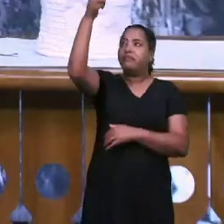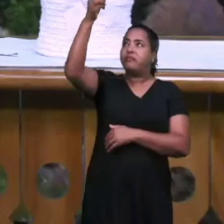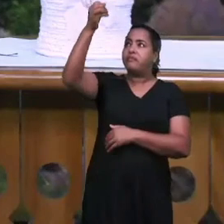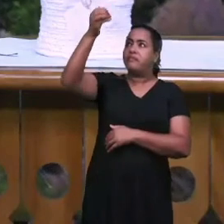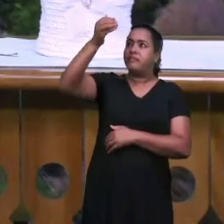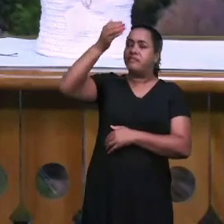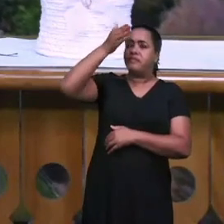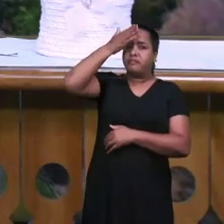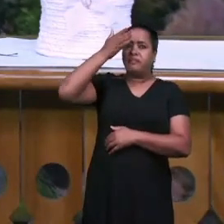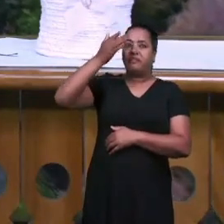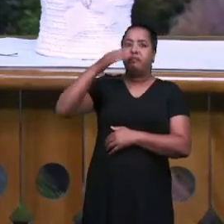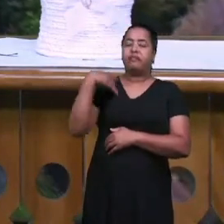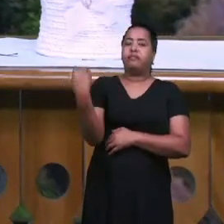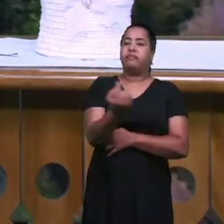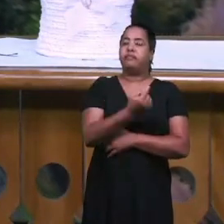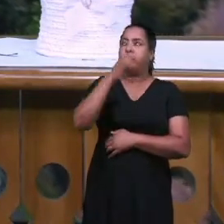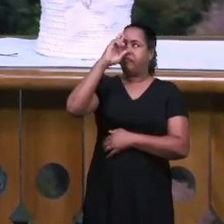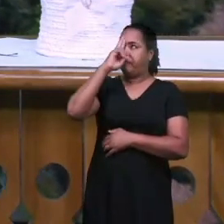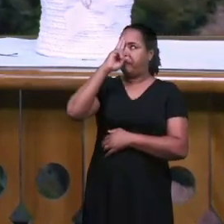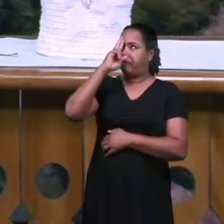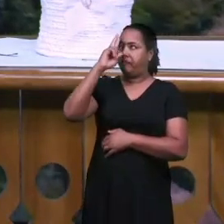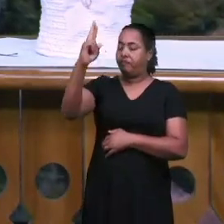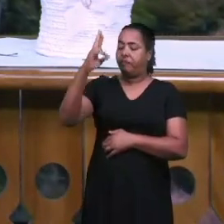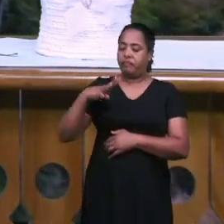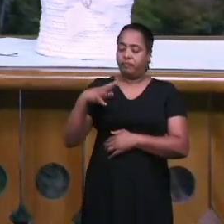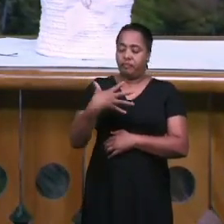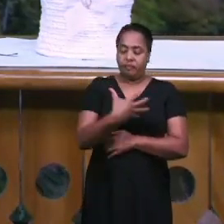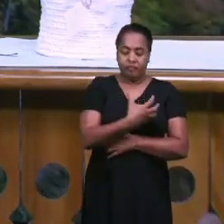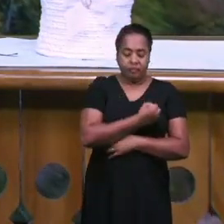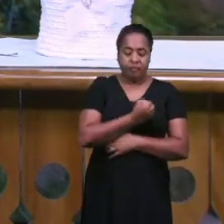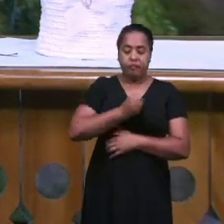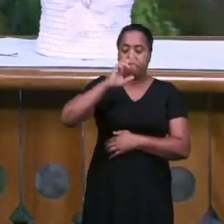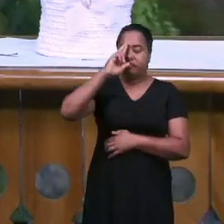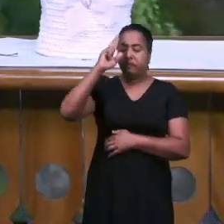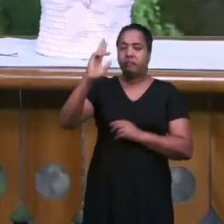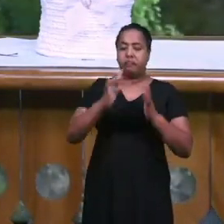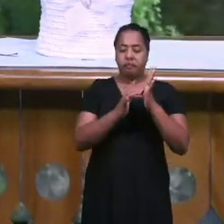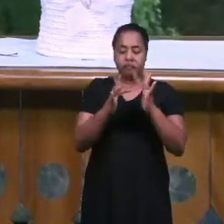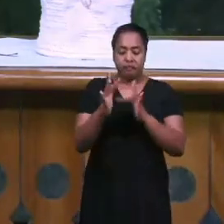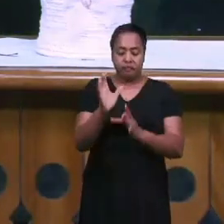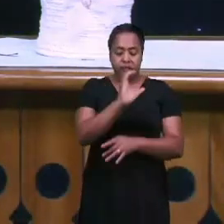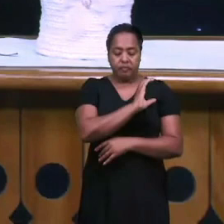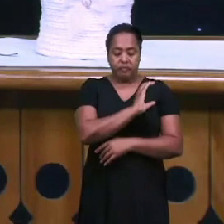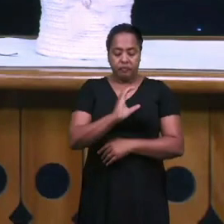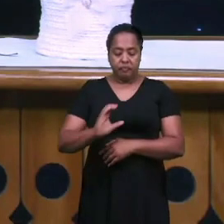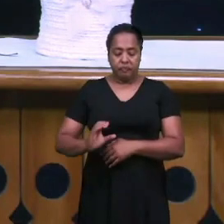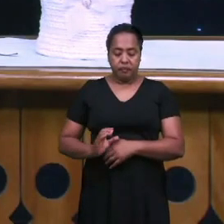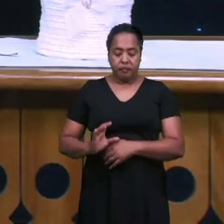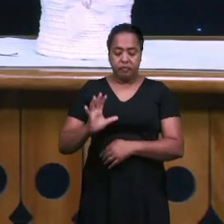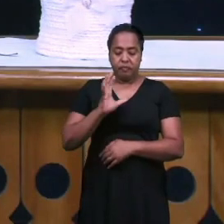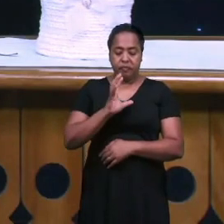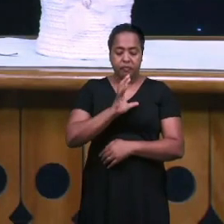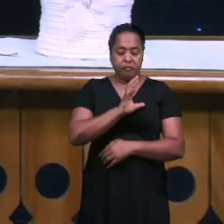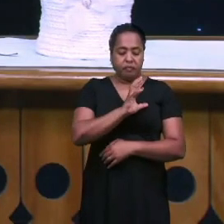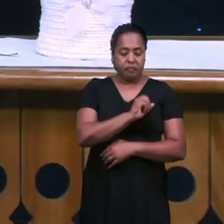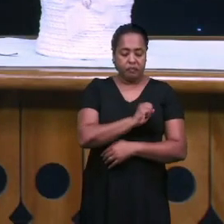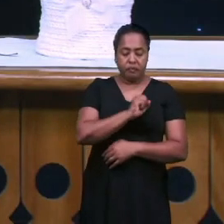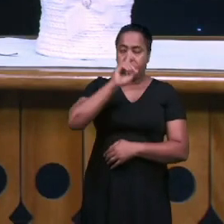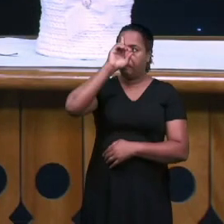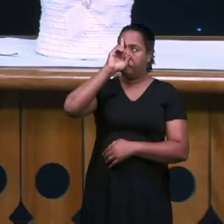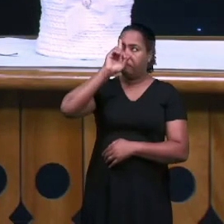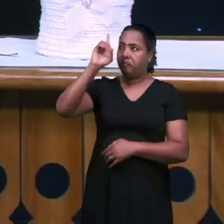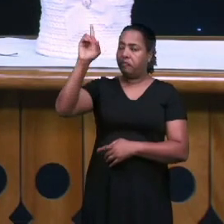La gracia de nuestro Señor y Salvador Jesucristo, el amor